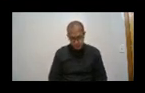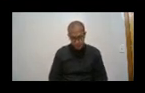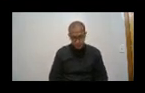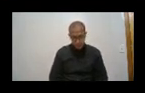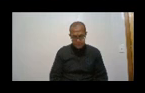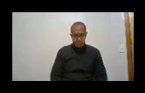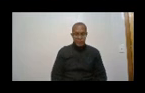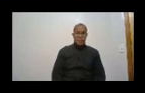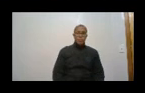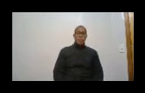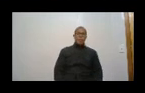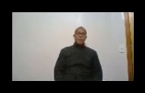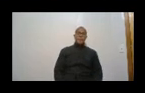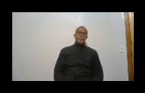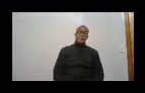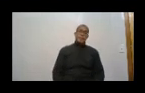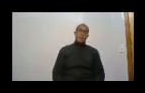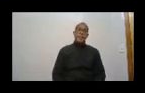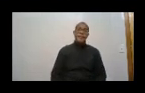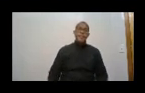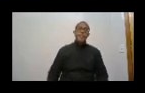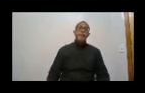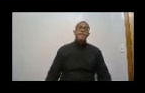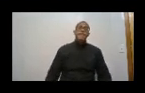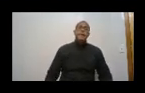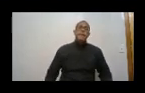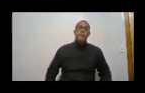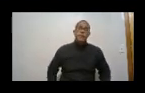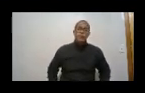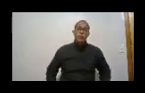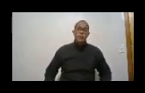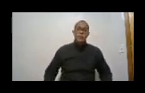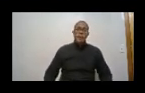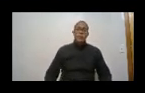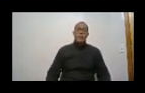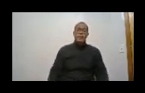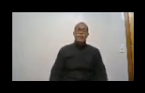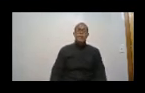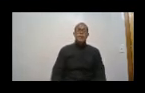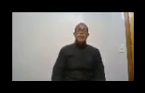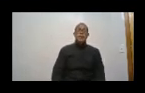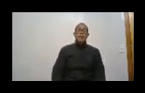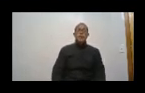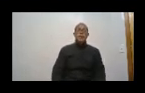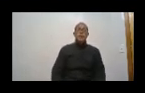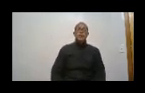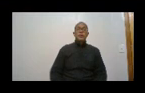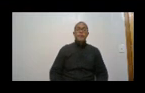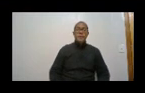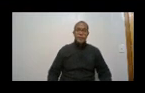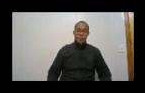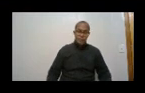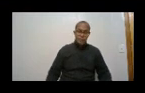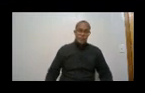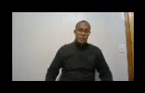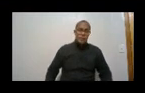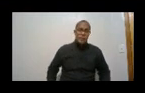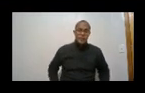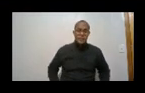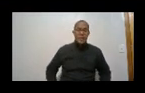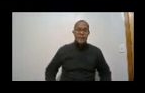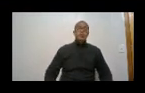dentro do meu pensamento, é a última lâmina que nós vamos trabalhar, eu queria só que os senhores acompanhassem comigo um raciocínio de um